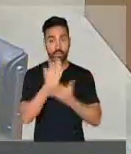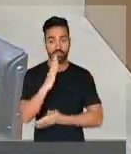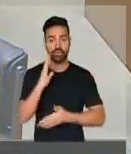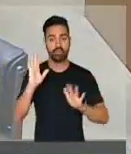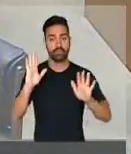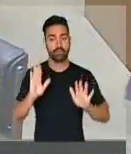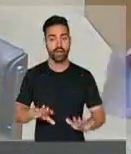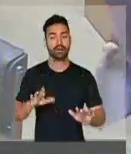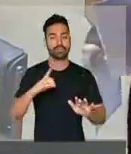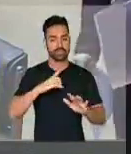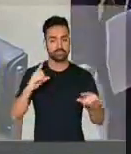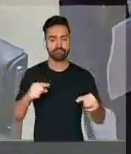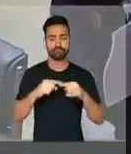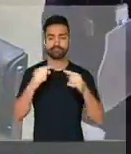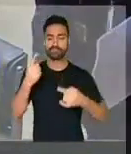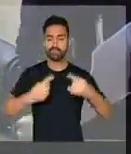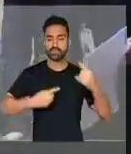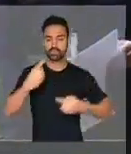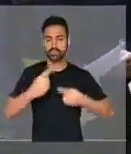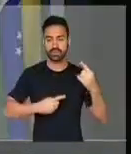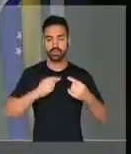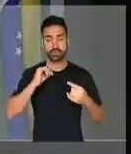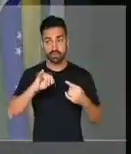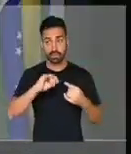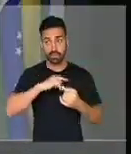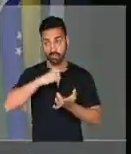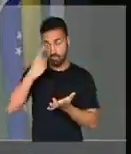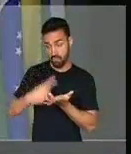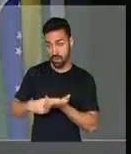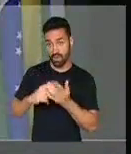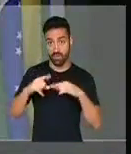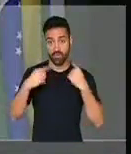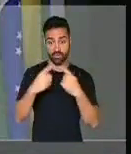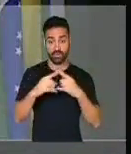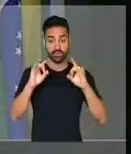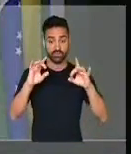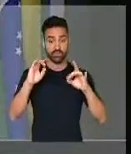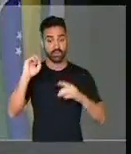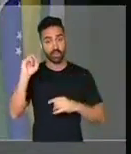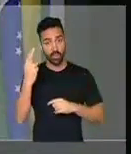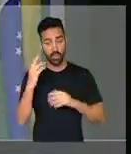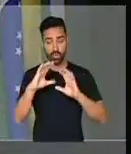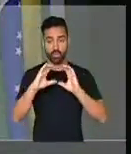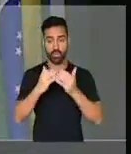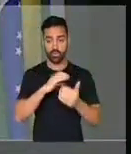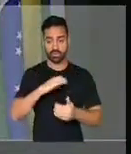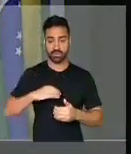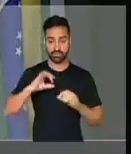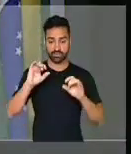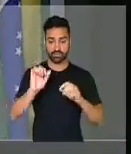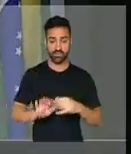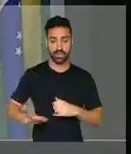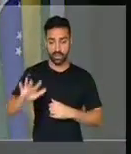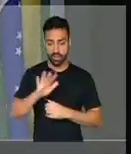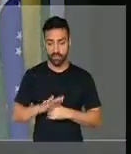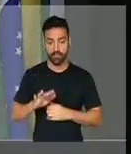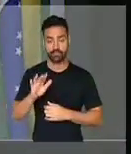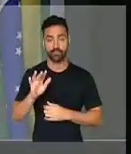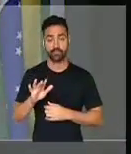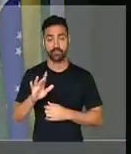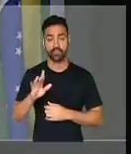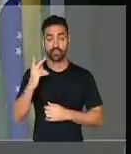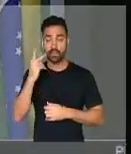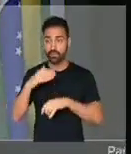Mas ela abre a discussão. Quando eu faço uma sessão solene ou uma comissão geral, e agora requeri uma comissão geral